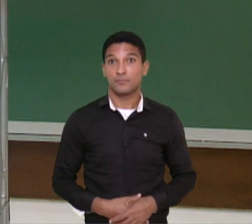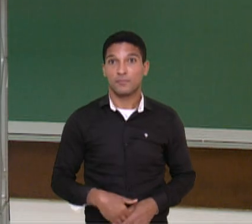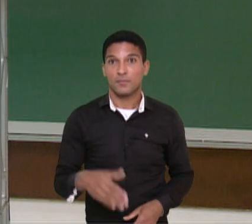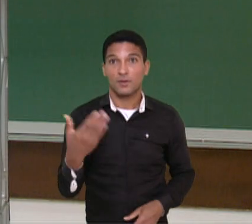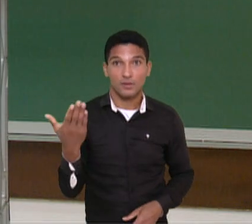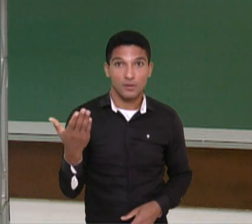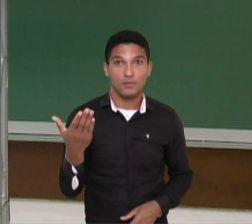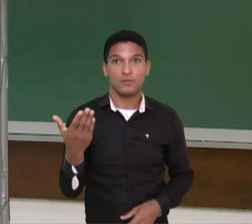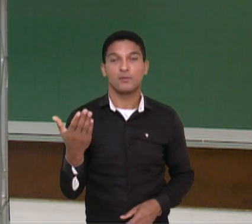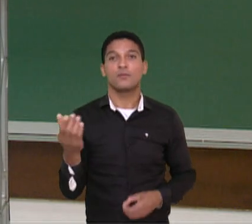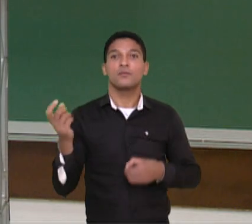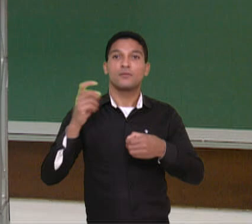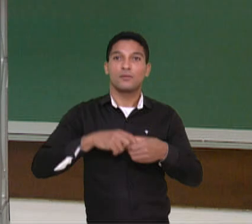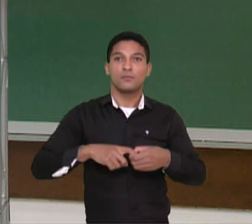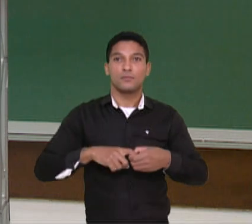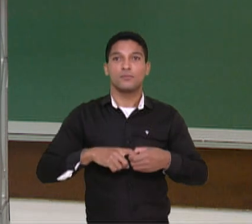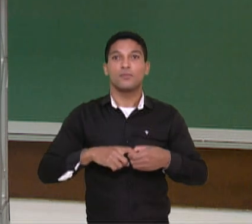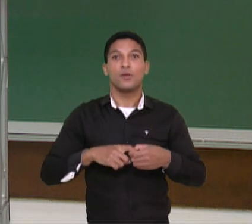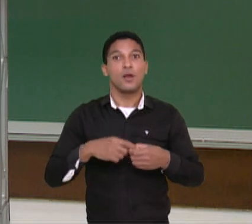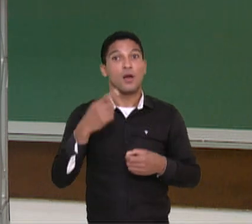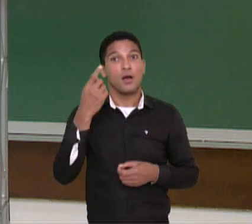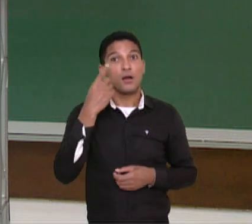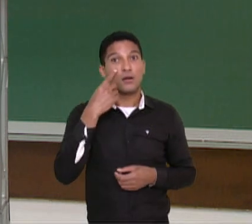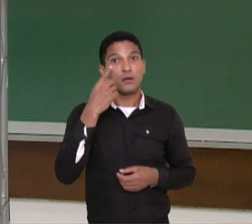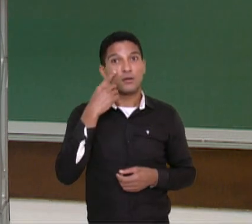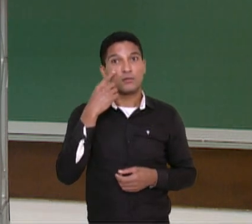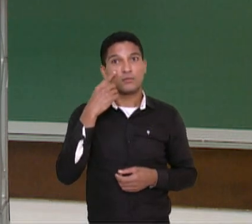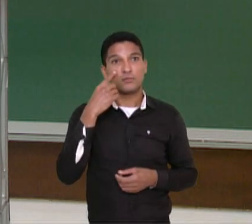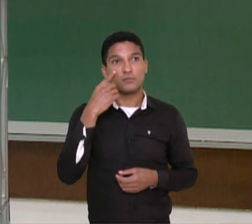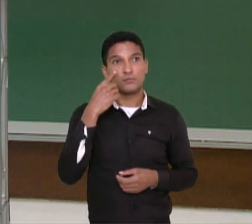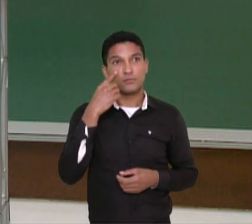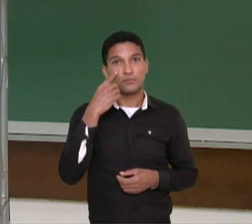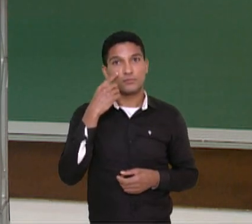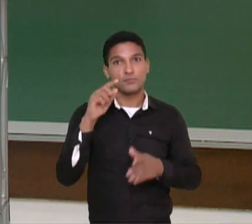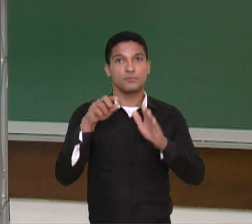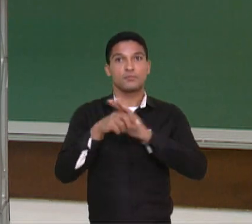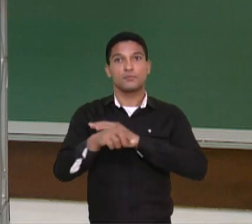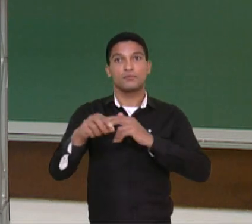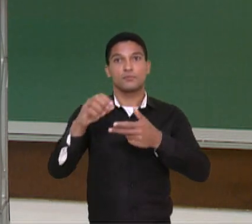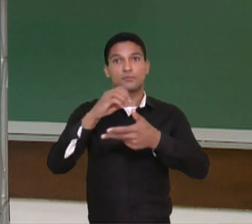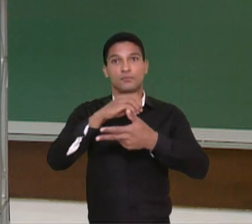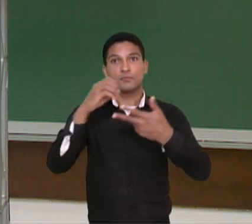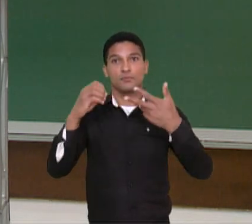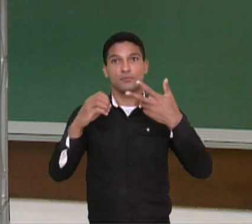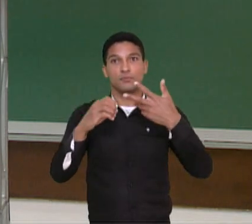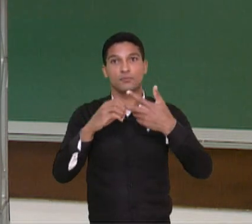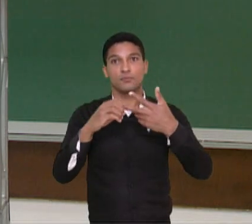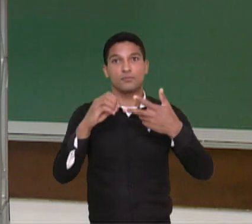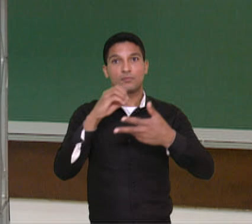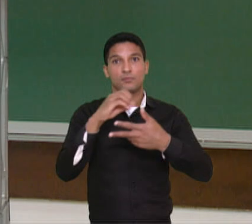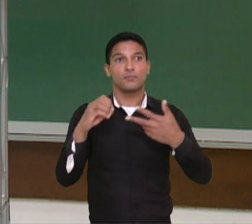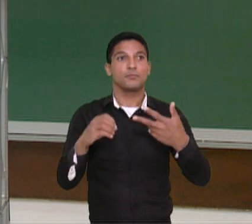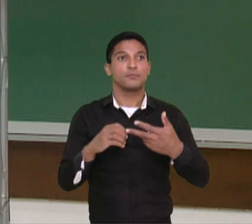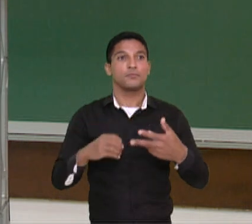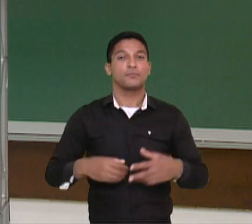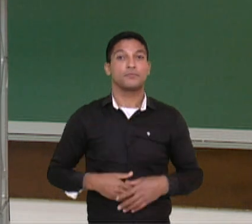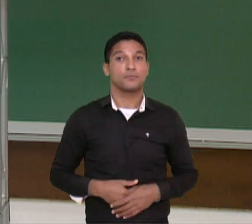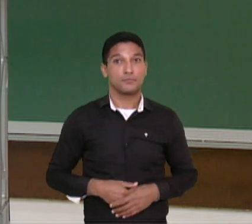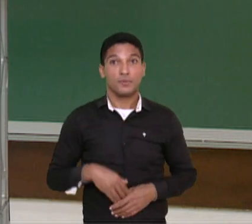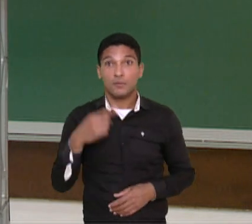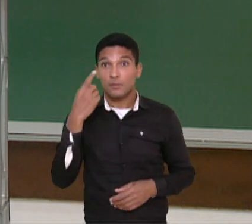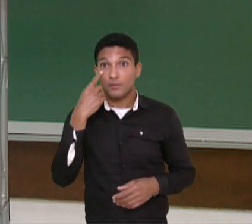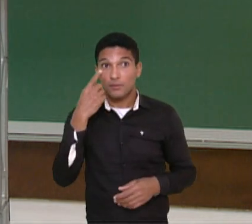Então, galera, voltamos então com a questão do Enem, atividade número 6. Olha só, nós temos aqui o enunciado que dizia o seguinte: